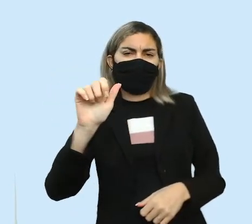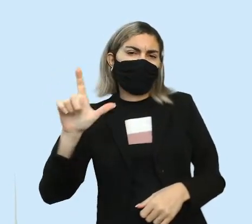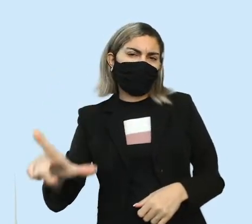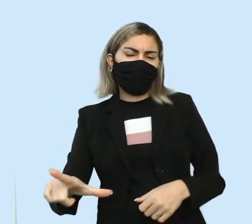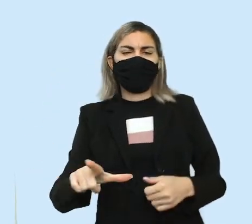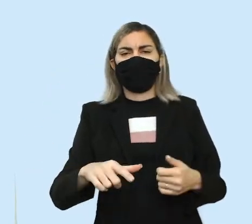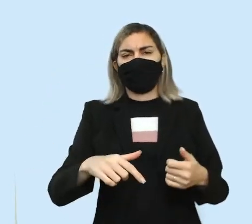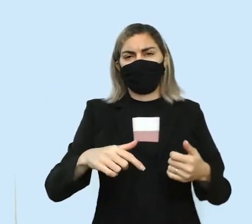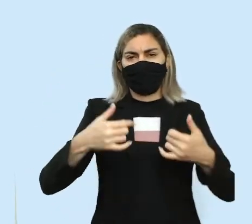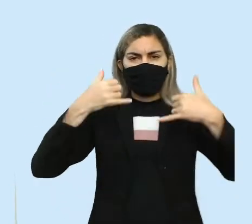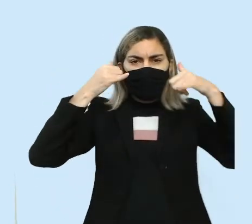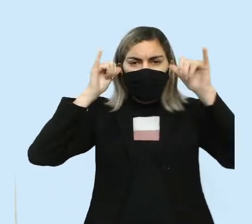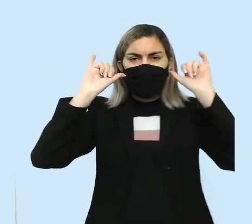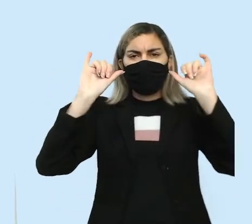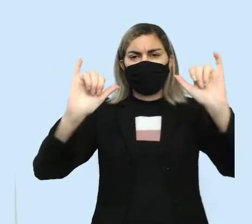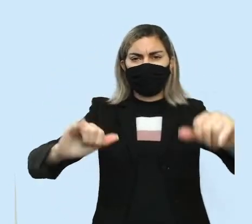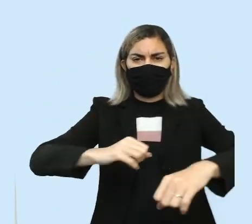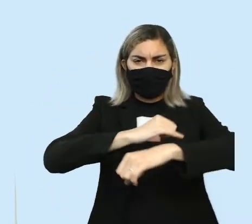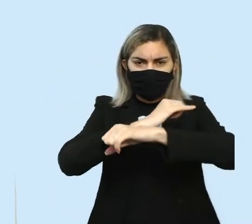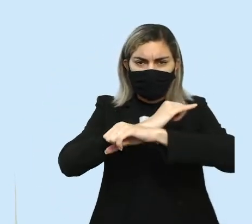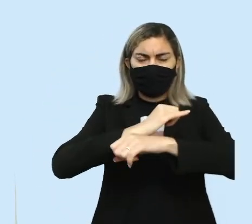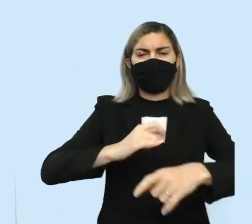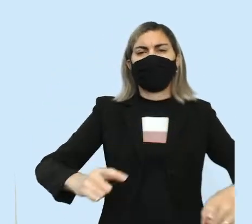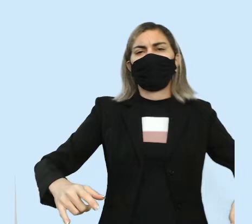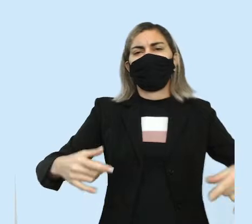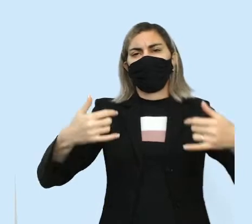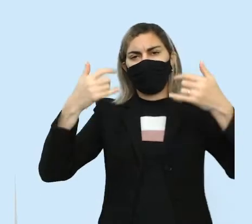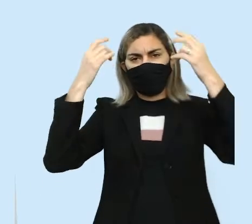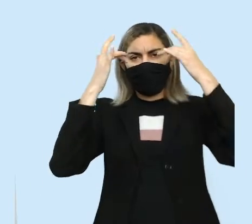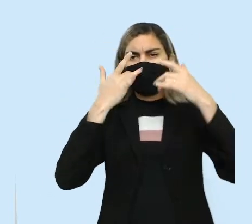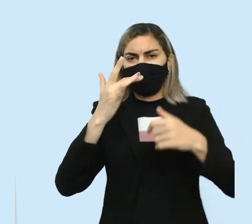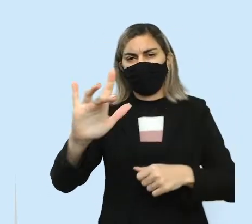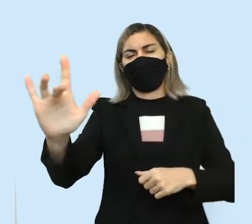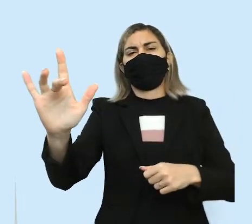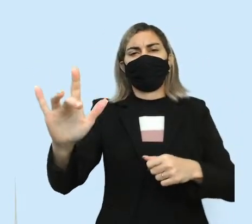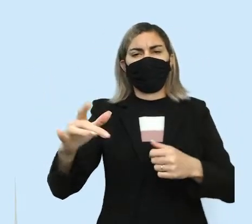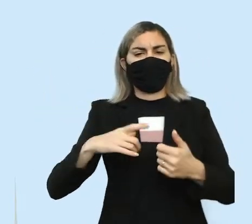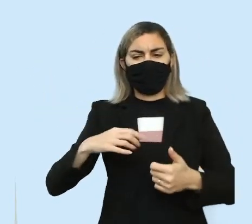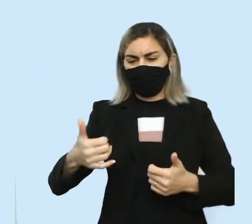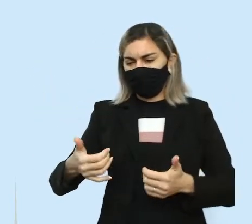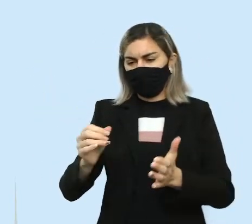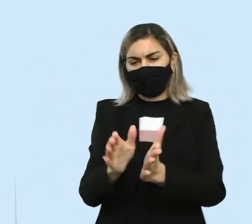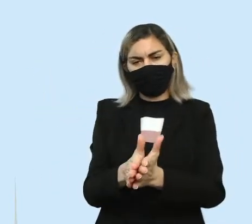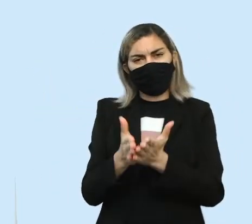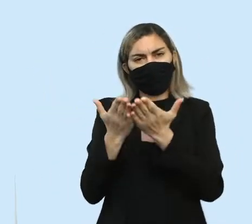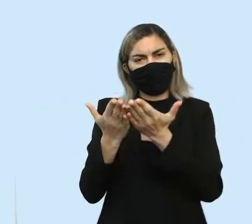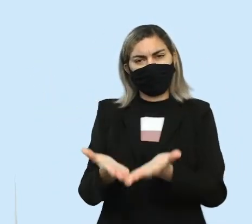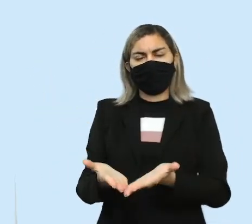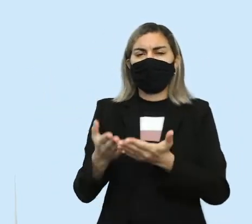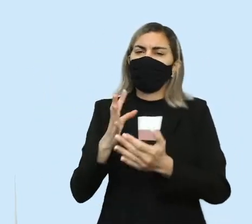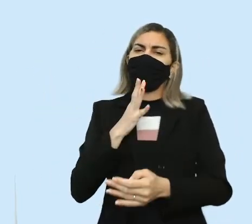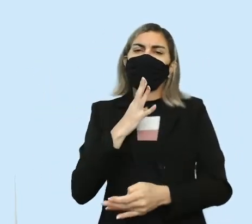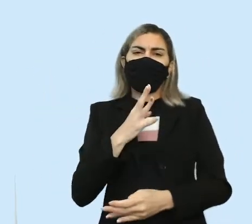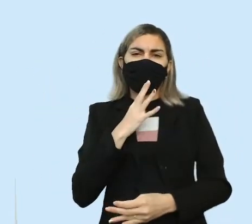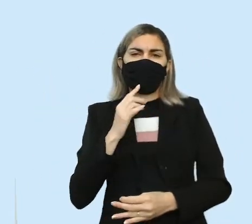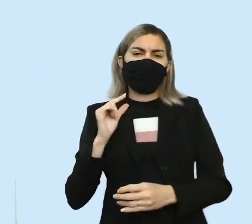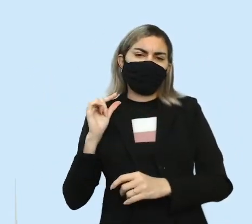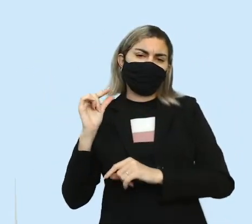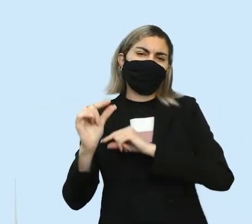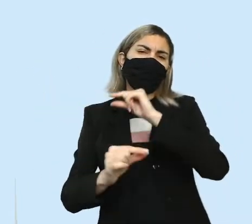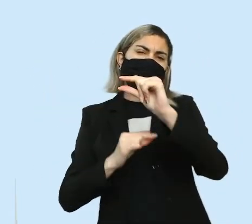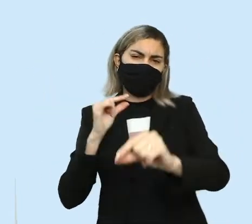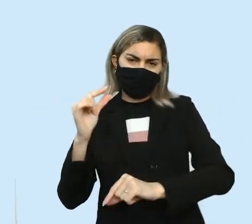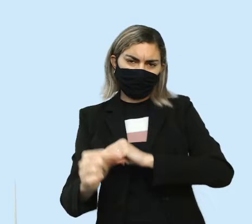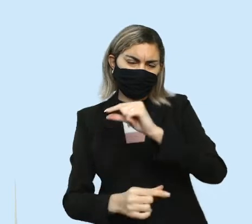etc. Mas isso você já deve conhecer. Bom, quando ele recebe esses 10 mandamentos, ali a gente conhece um pouco, né,